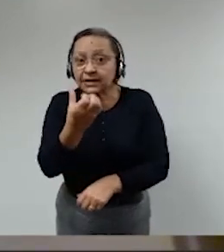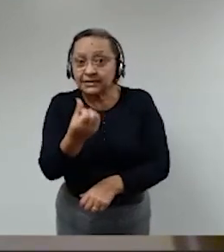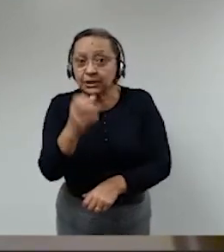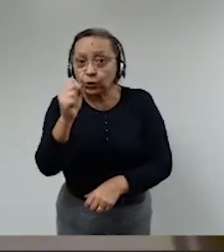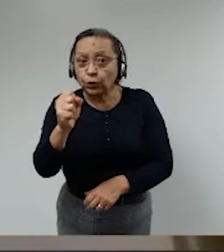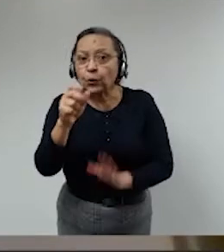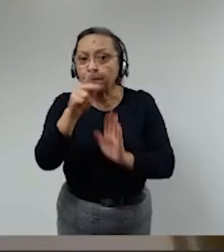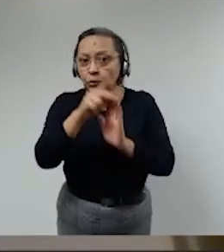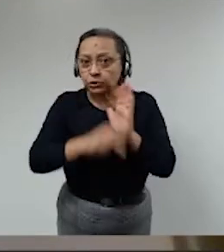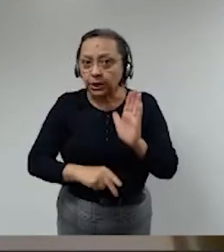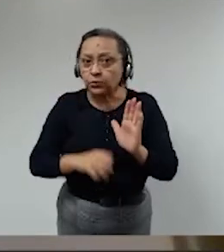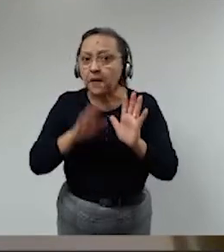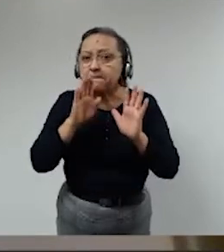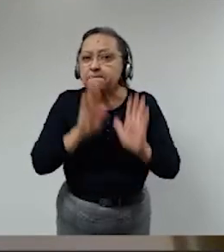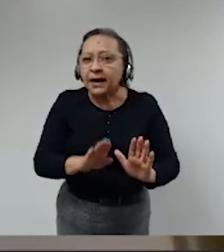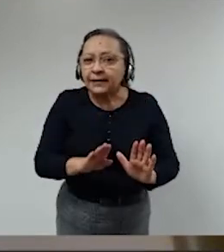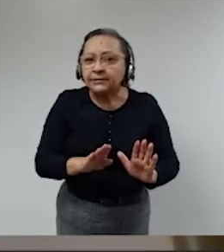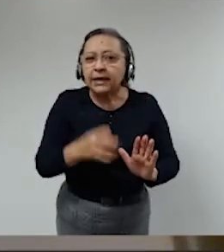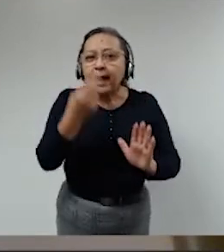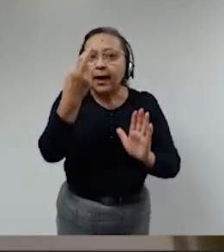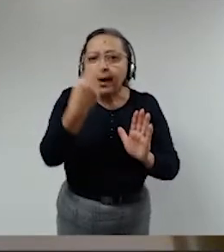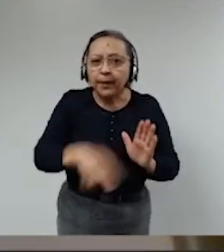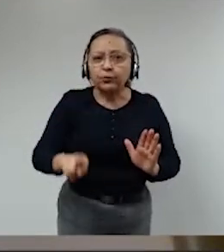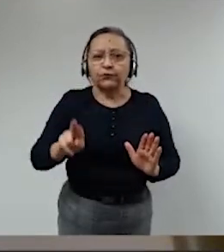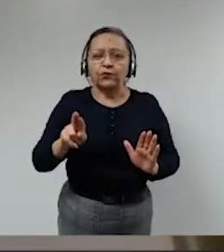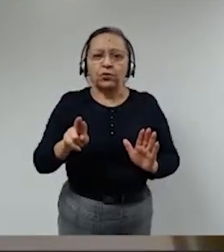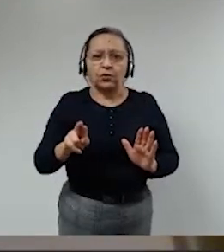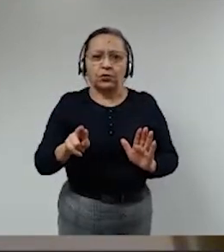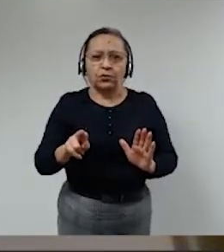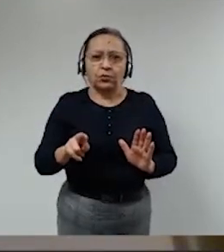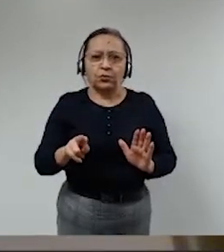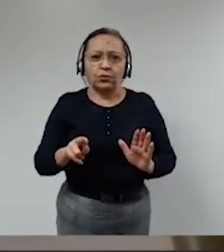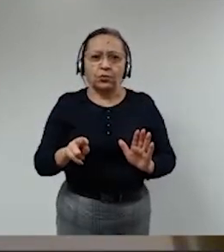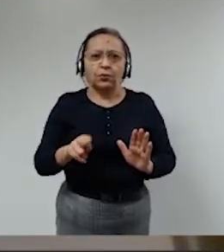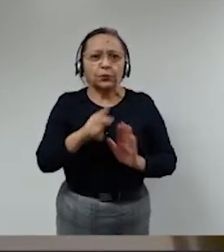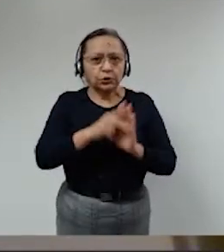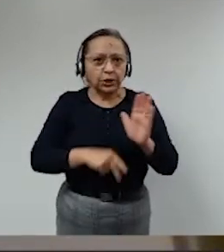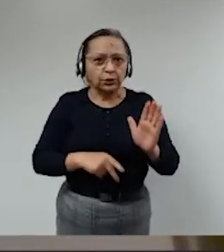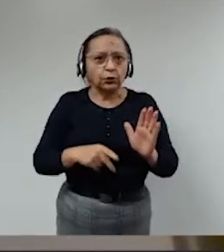reprovou a forma como esse dinheiro foi executado em 102, né?